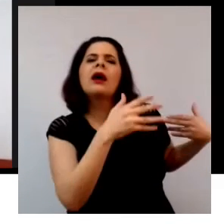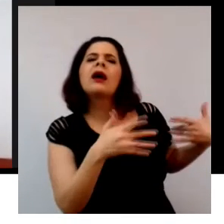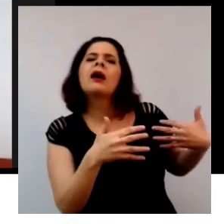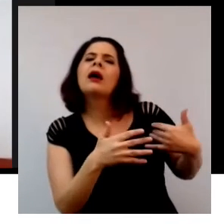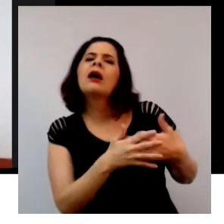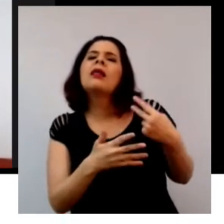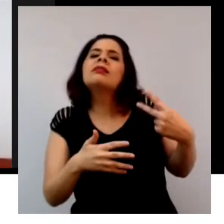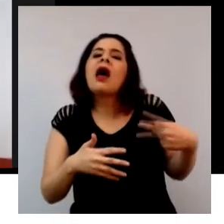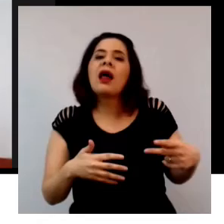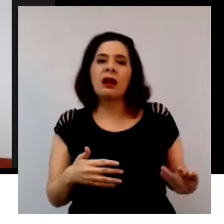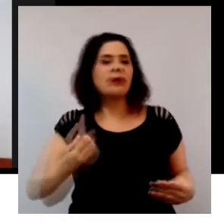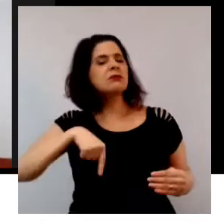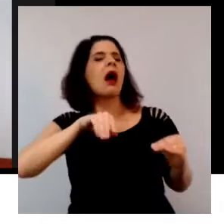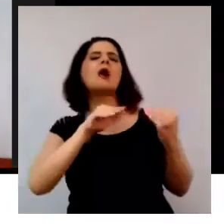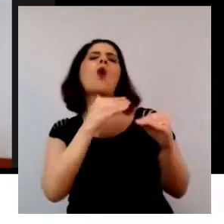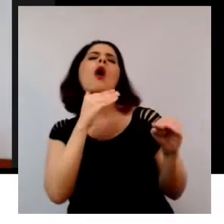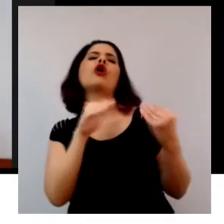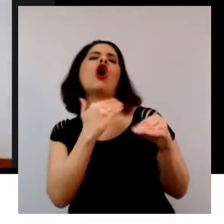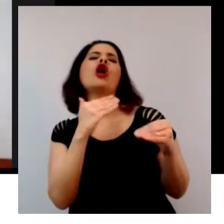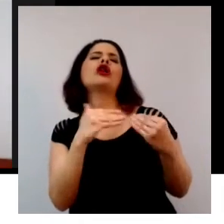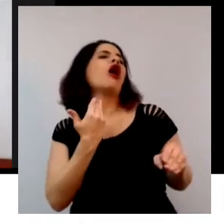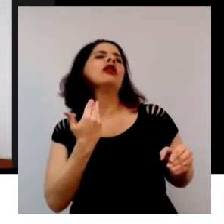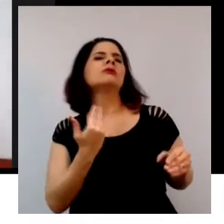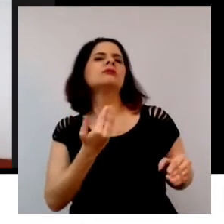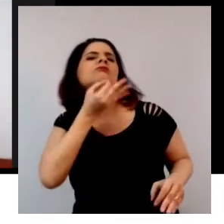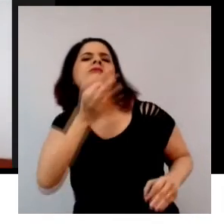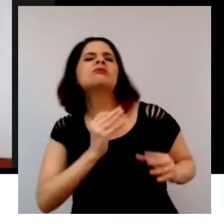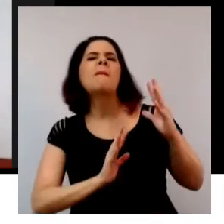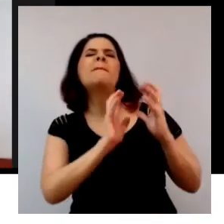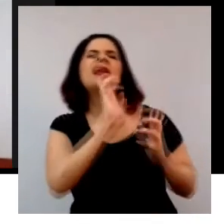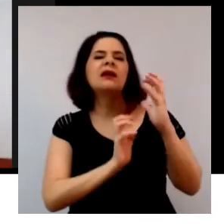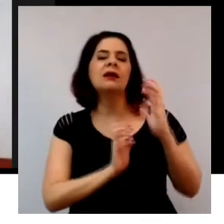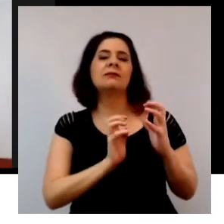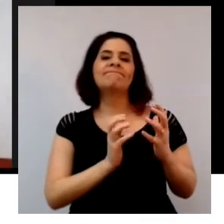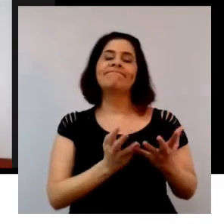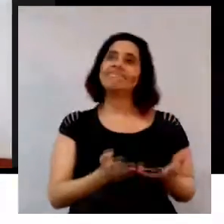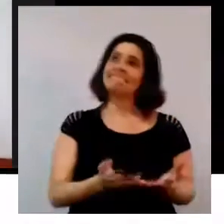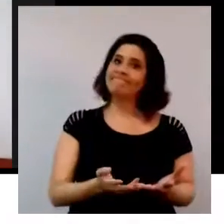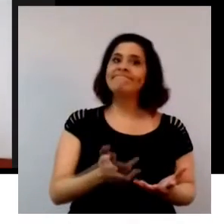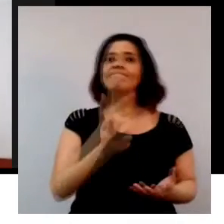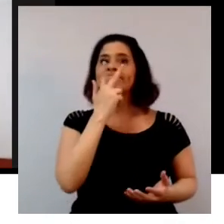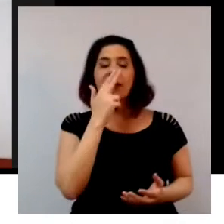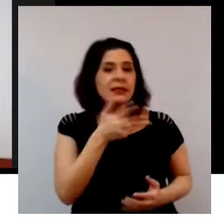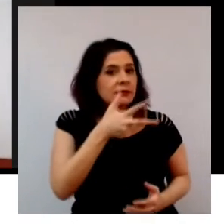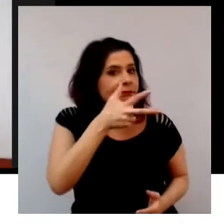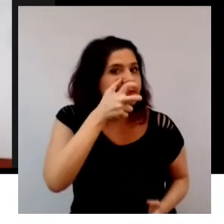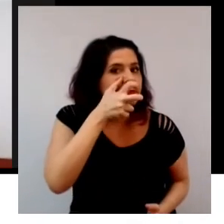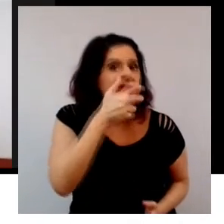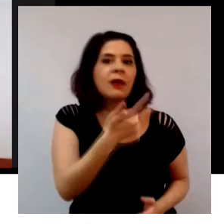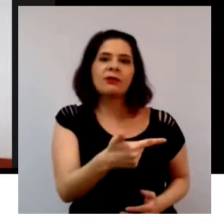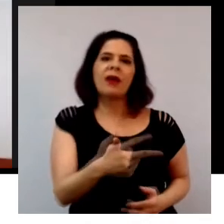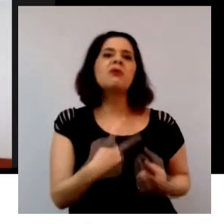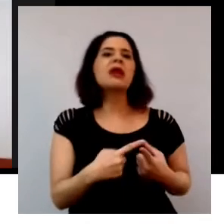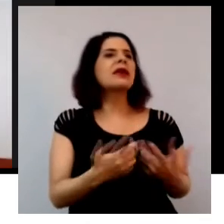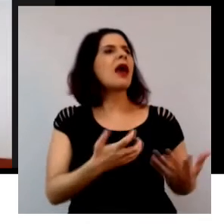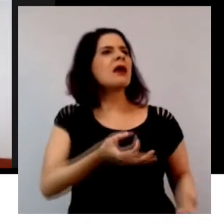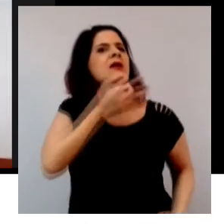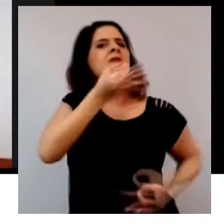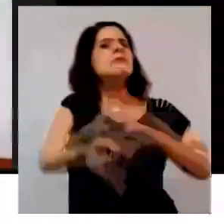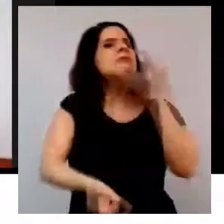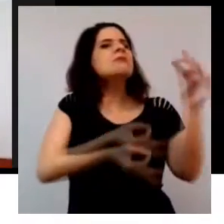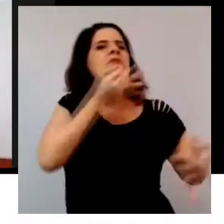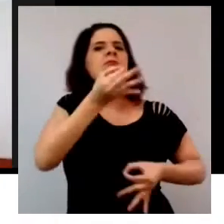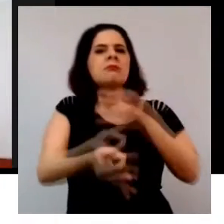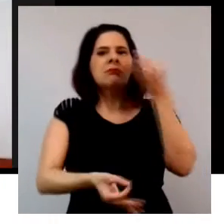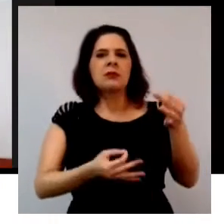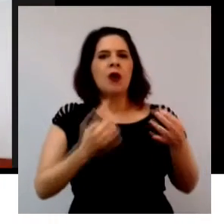discordar. Eu acho que assim, a gente perdeu um pouco a nossa capacidade de escuta porque a gente está muito interessado em ganhar. E eu não acho que ganhar seja pouco, acho que